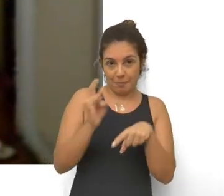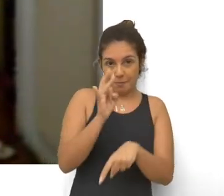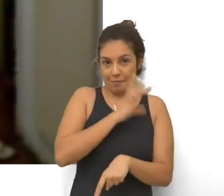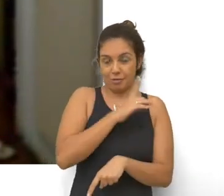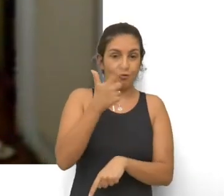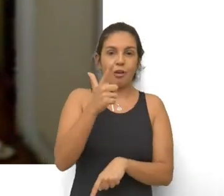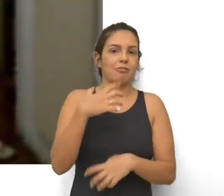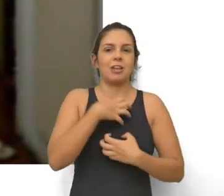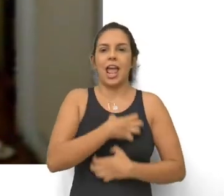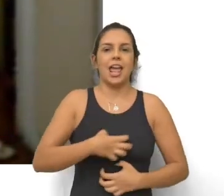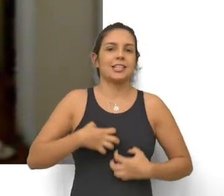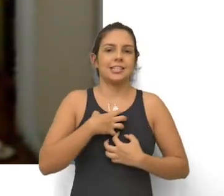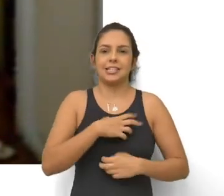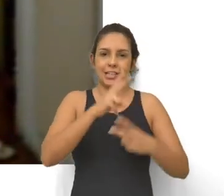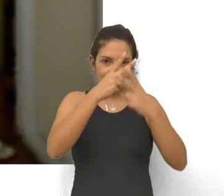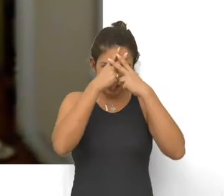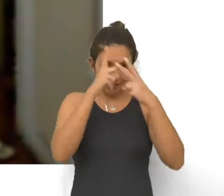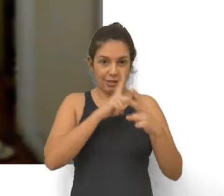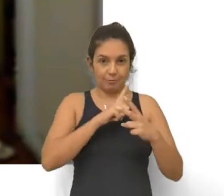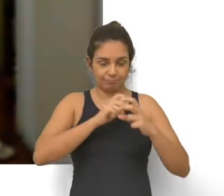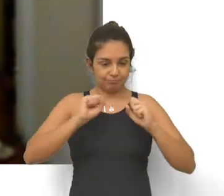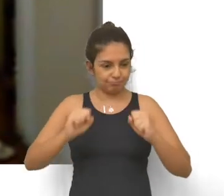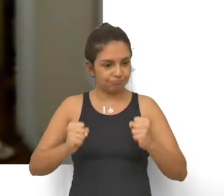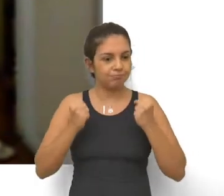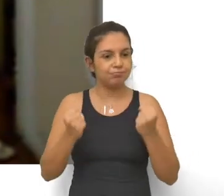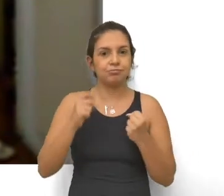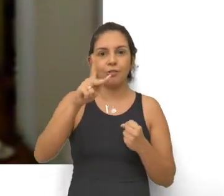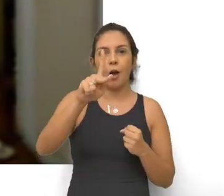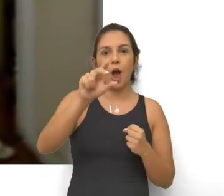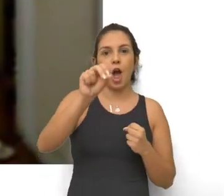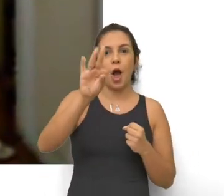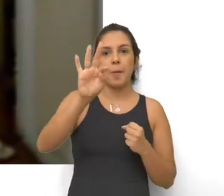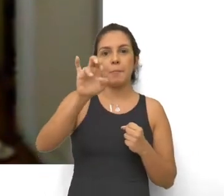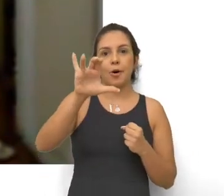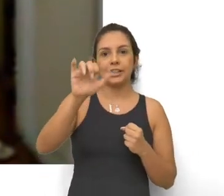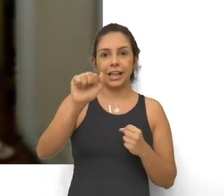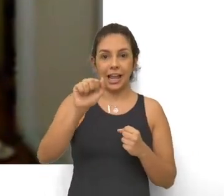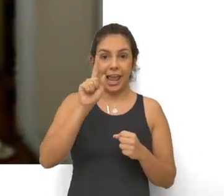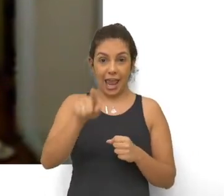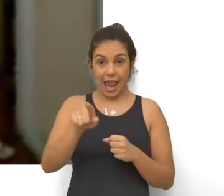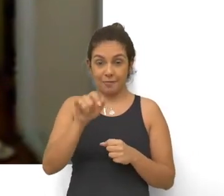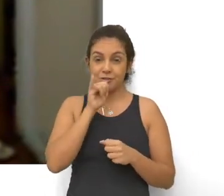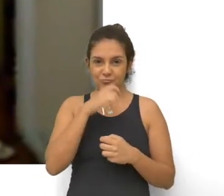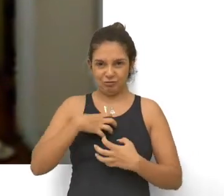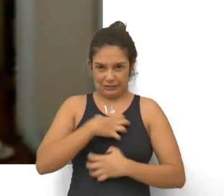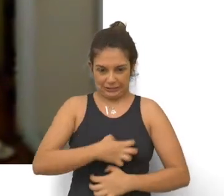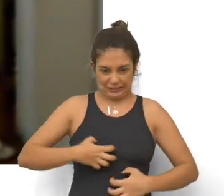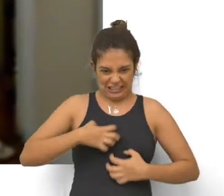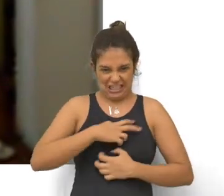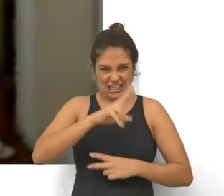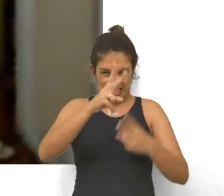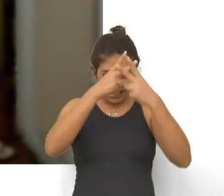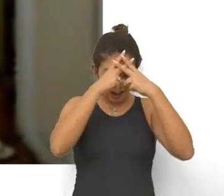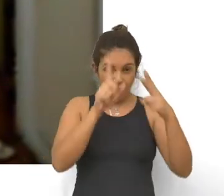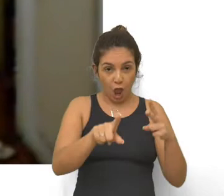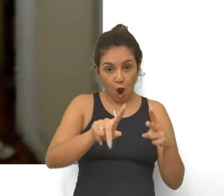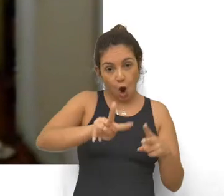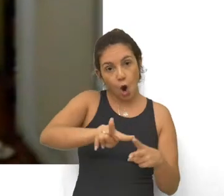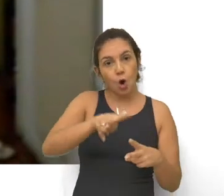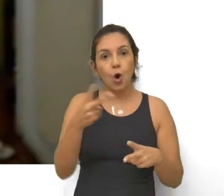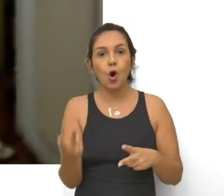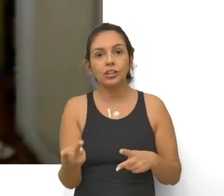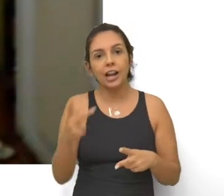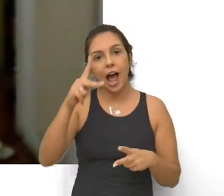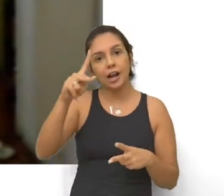né? Aí não tem ressentimento, aí tem potência, porque o contrário do ressentimento também é a potência do sujeito, de agir, de